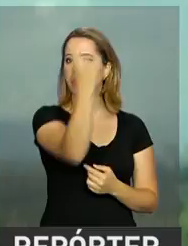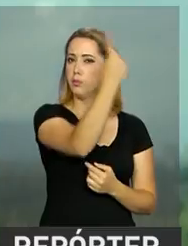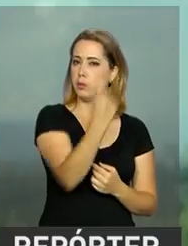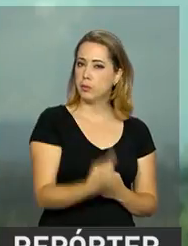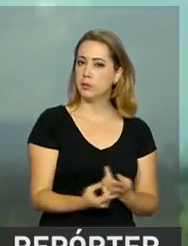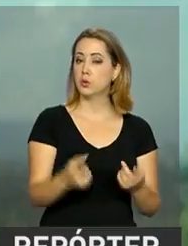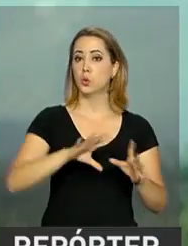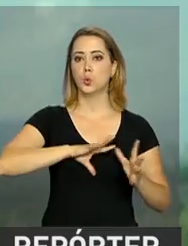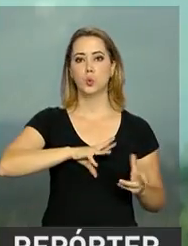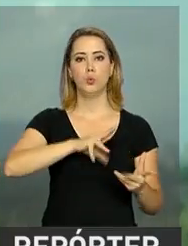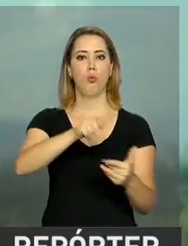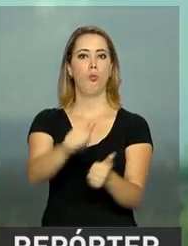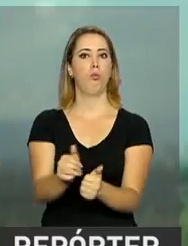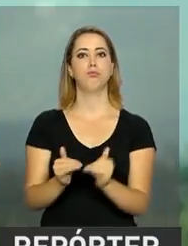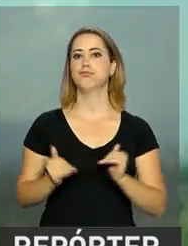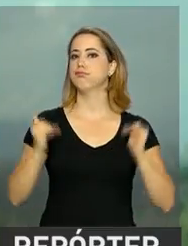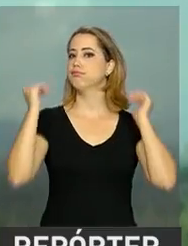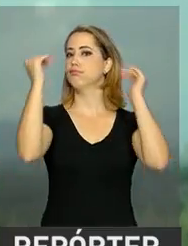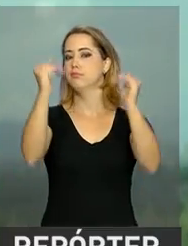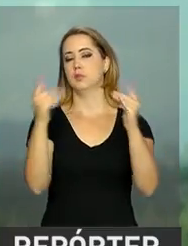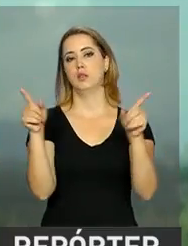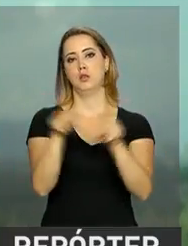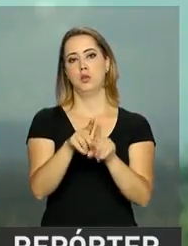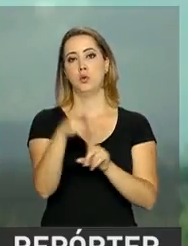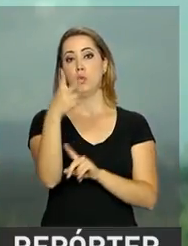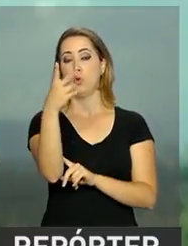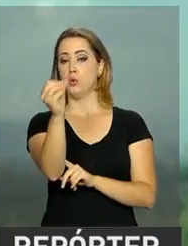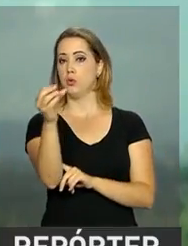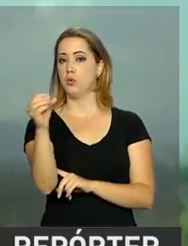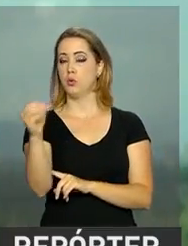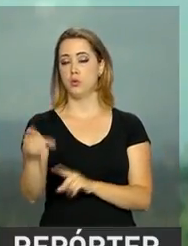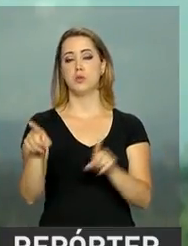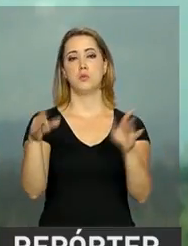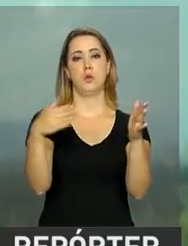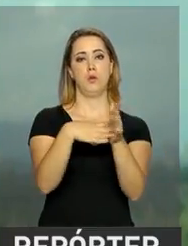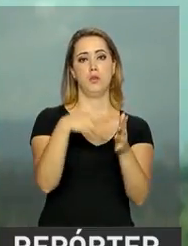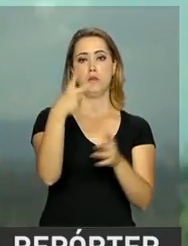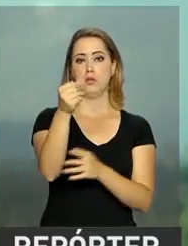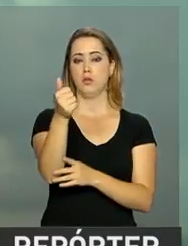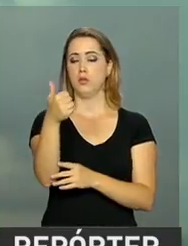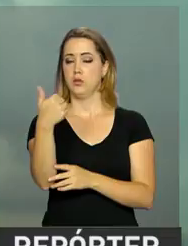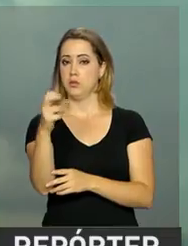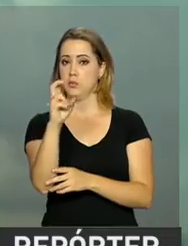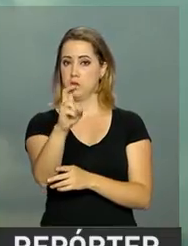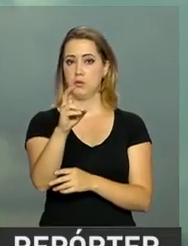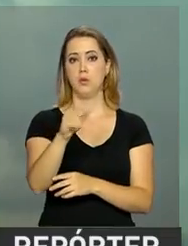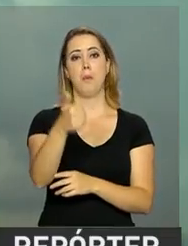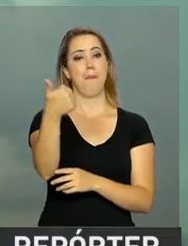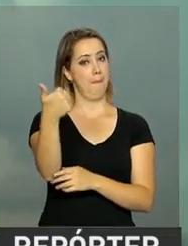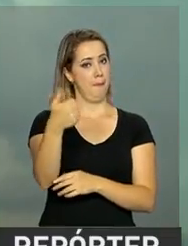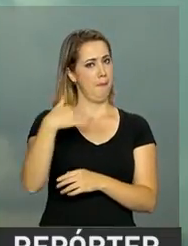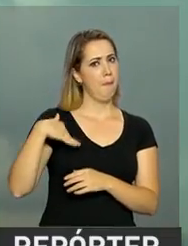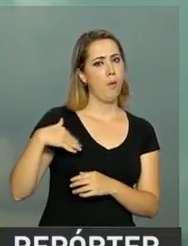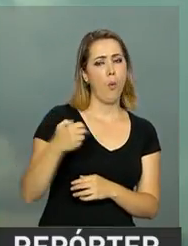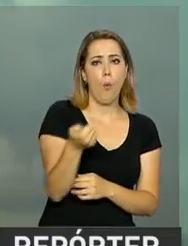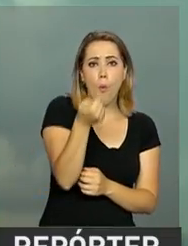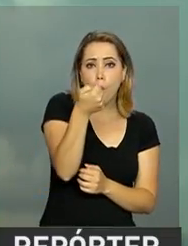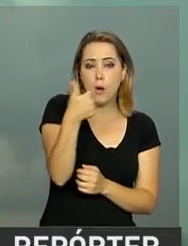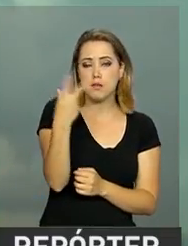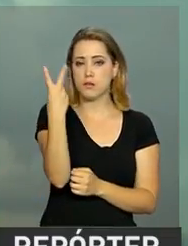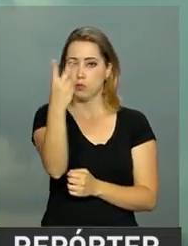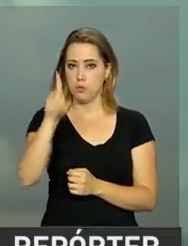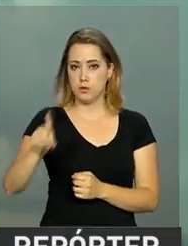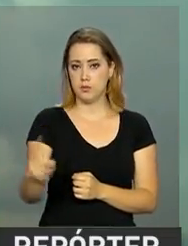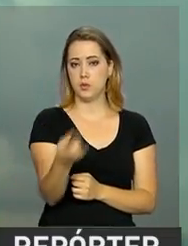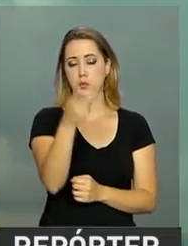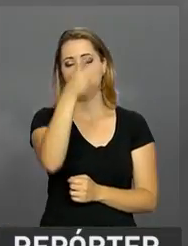atmosféricas no mundo e entre os anos 2000 e 2015 1894 pessoas morreram atingidas por raios